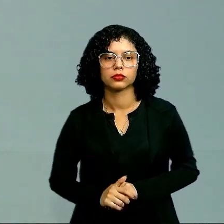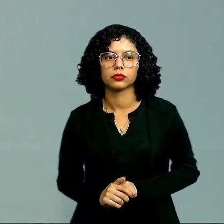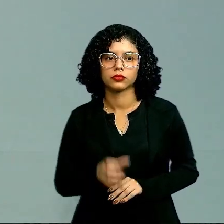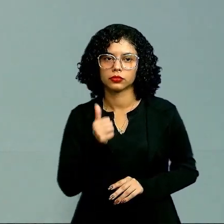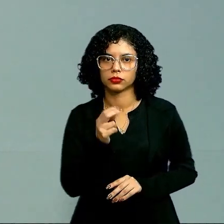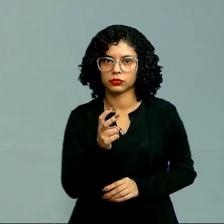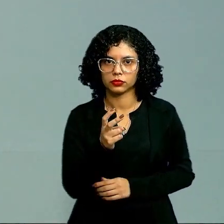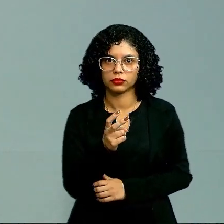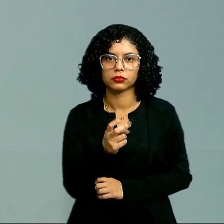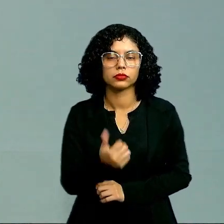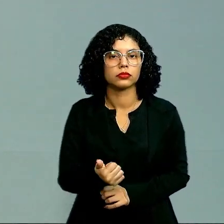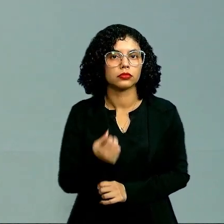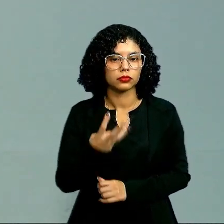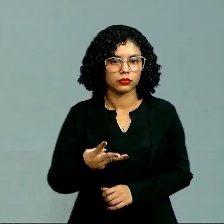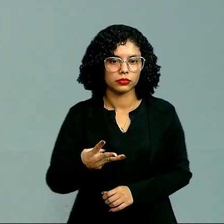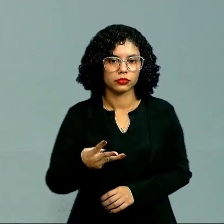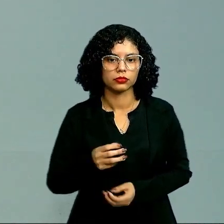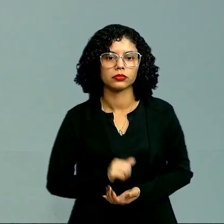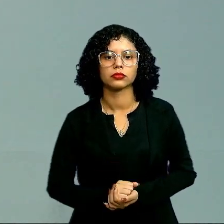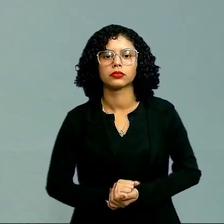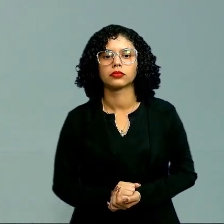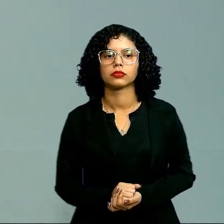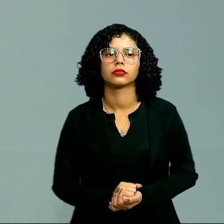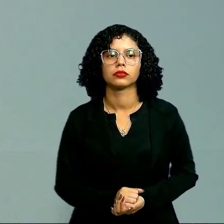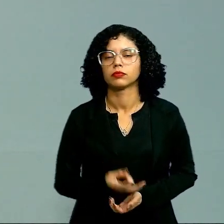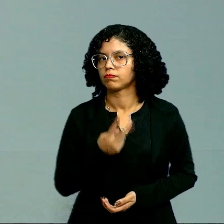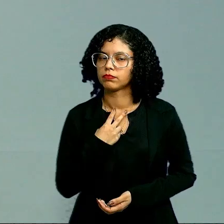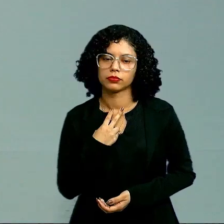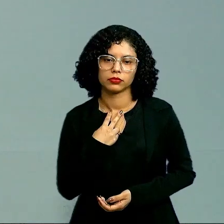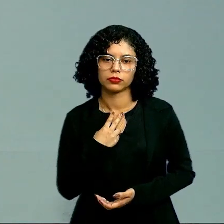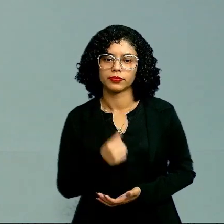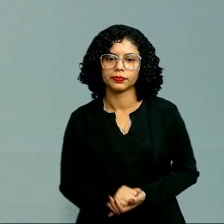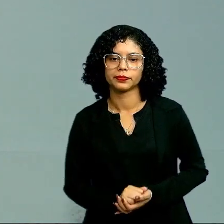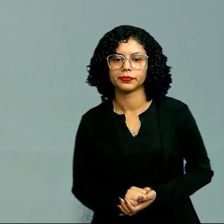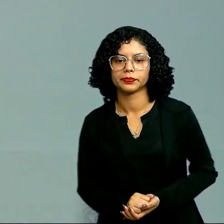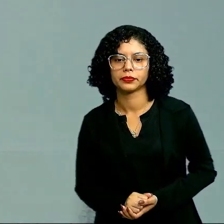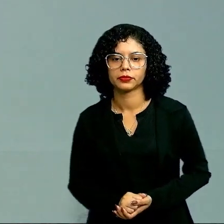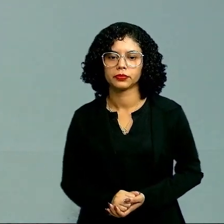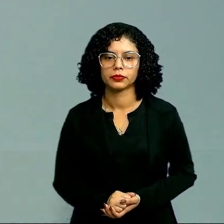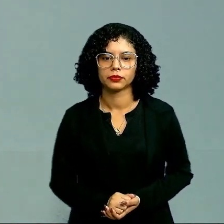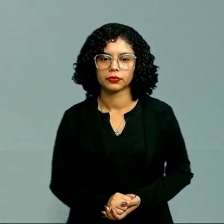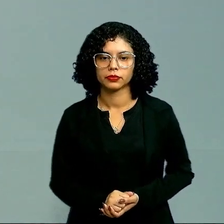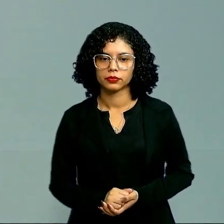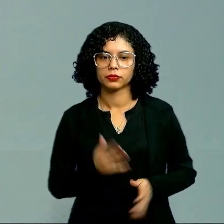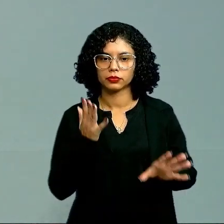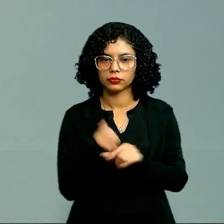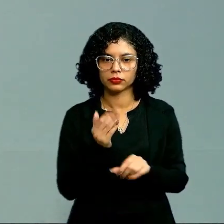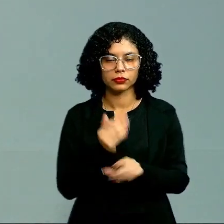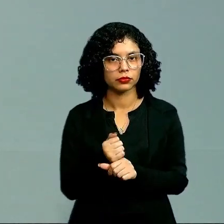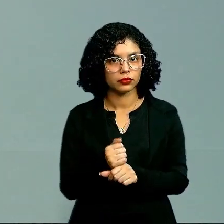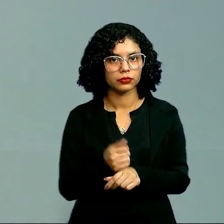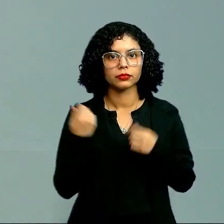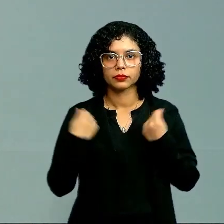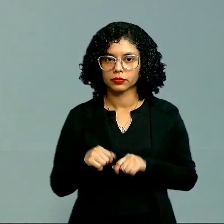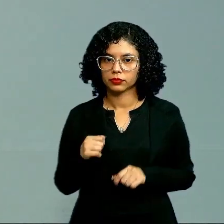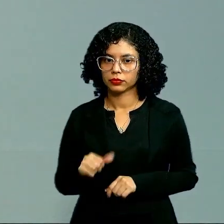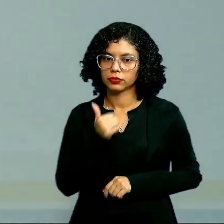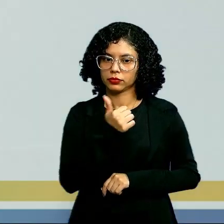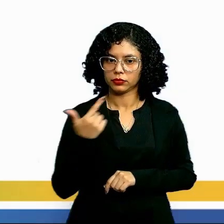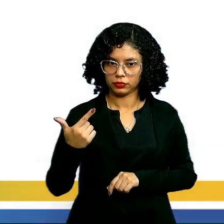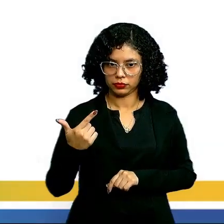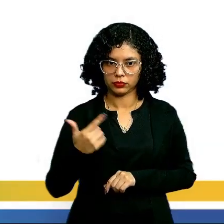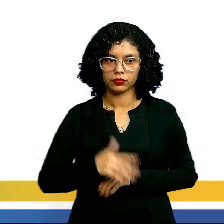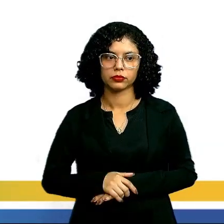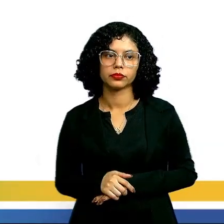dá 13. Somando dá 13. Então, não pode. Tudo bem? A soma das bolas tem que dar